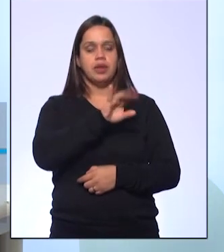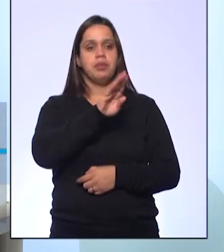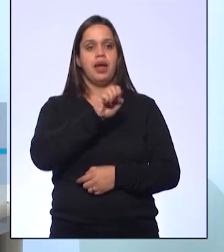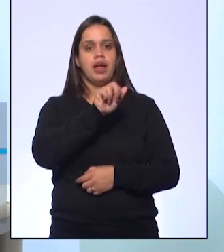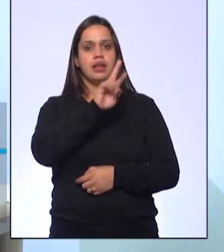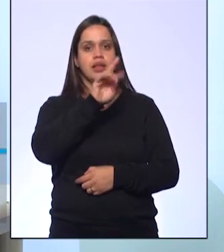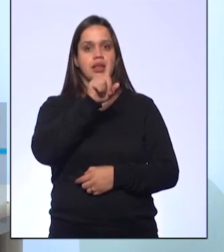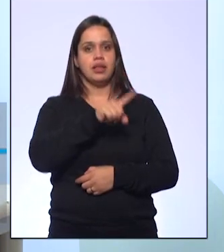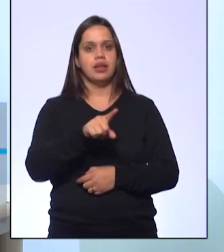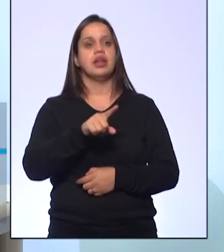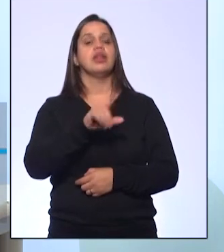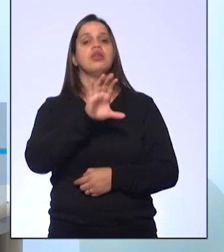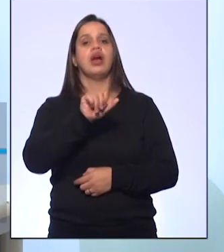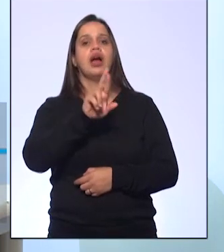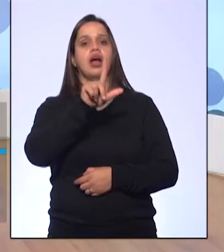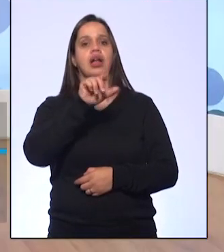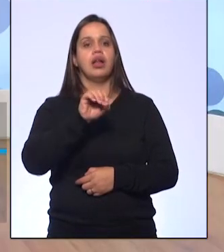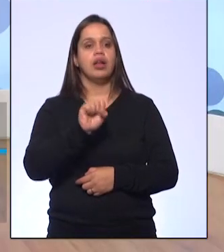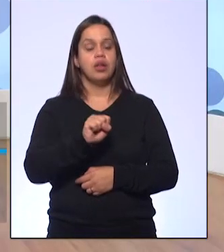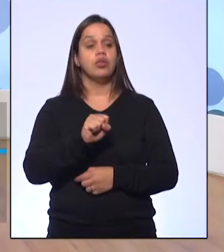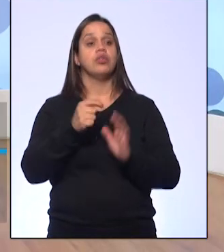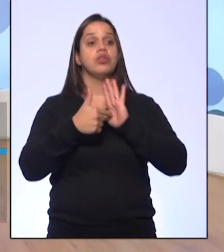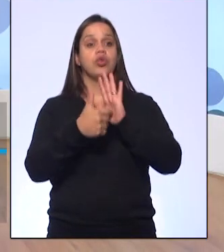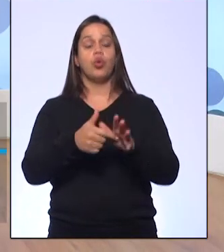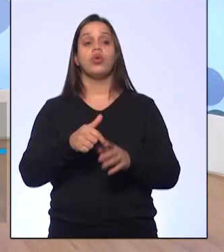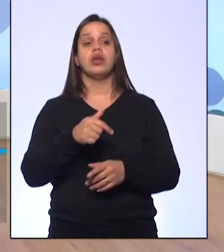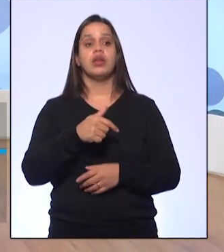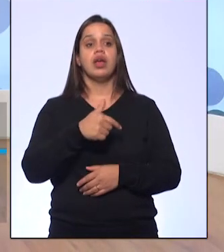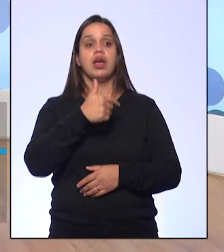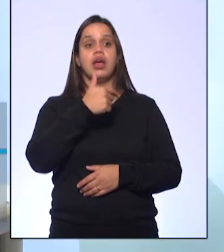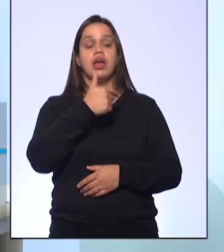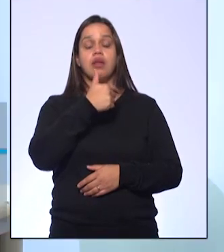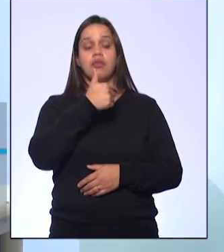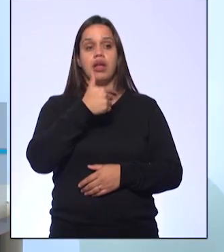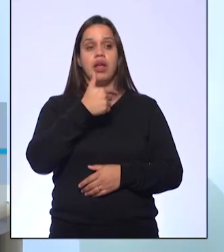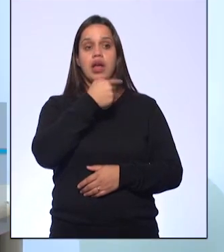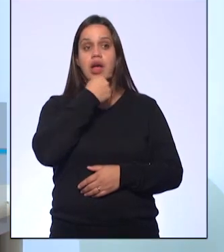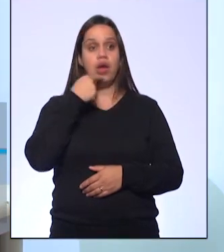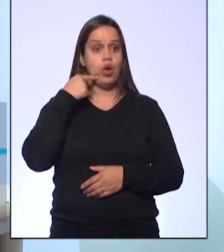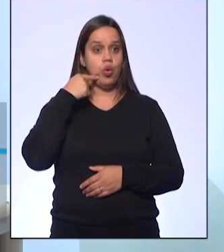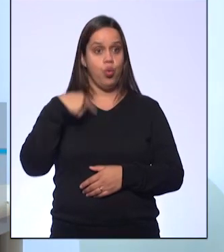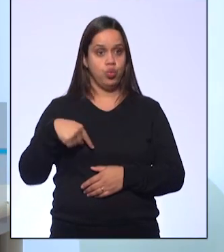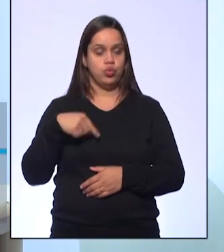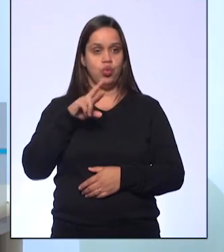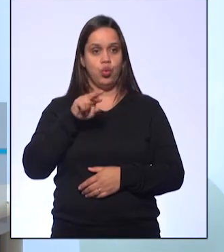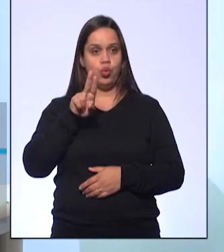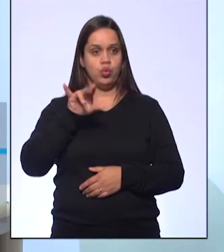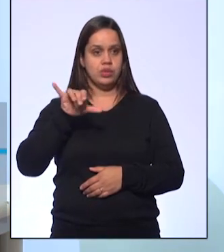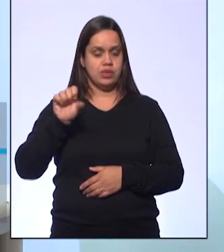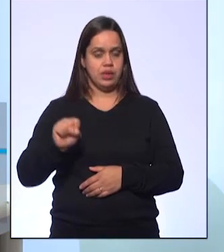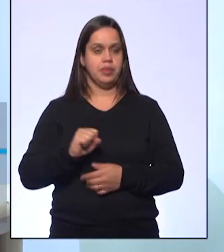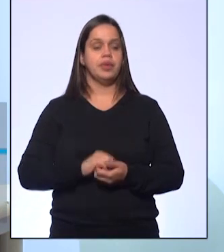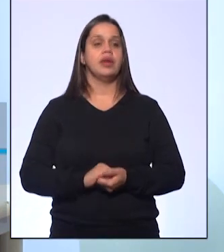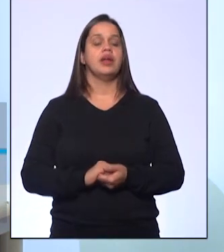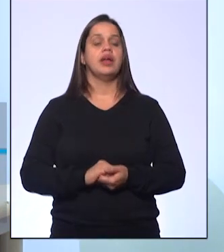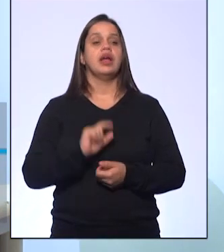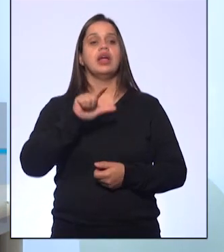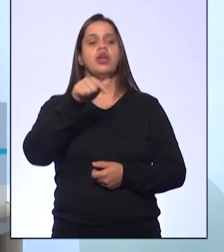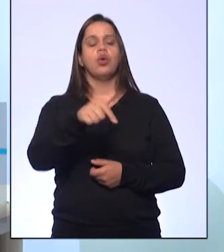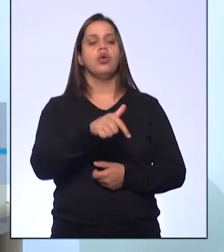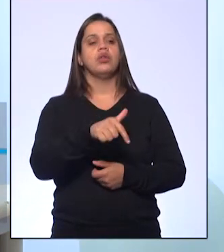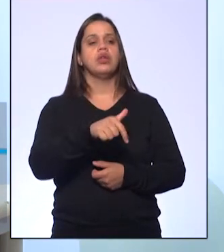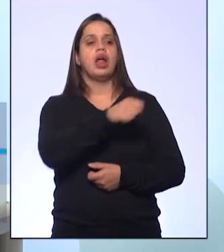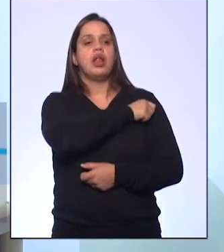Beatriz, o Carlos Eduardo indicaram Rússia. Tá? E nós temos também a Isabela, que indicou a